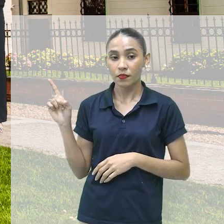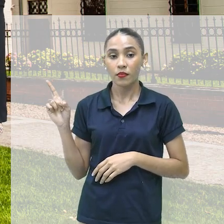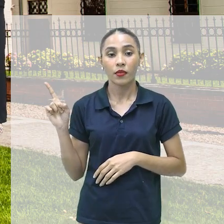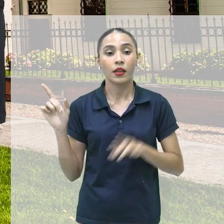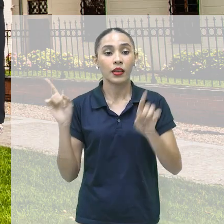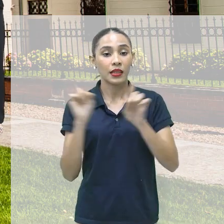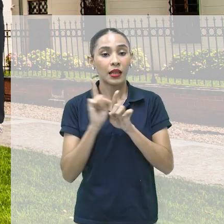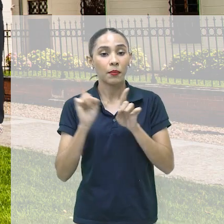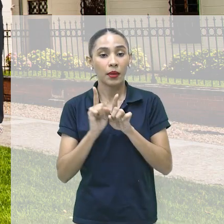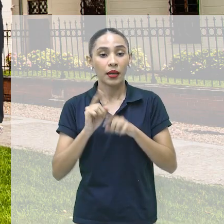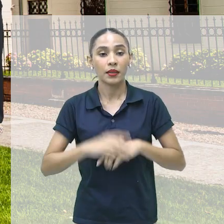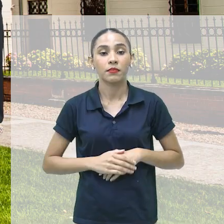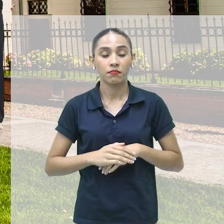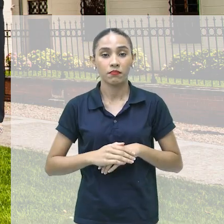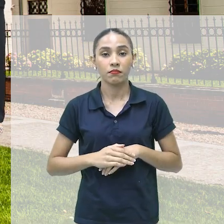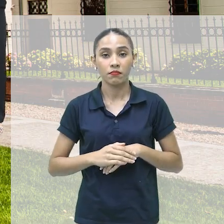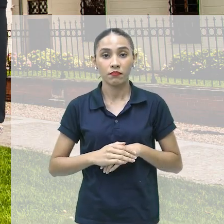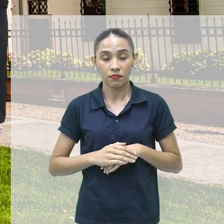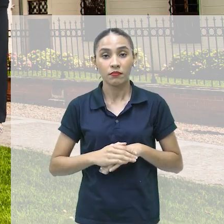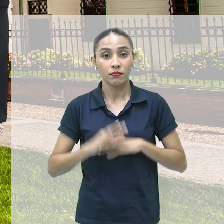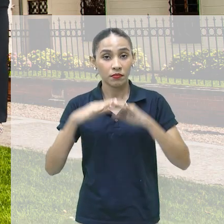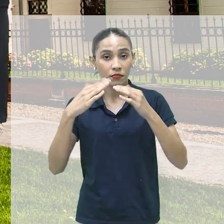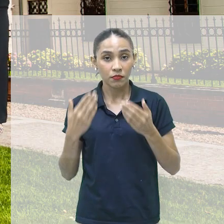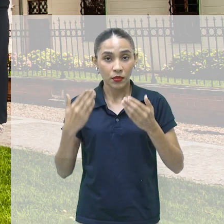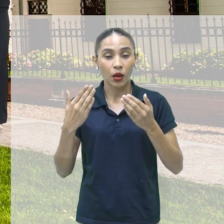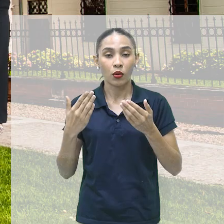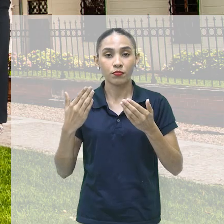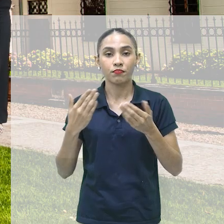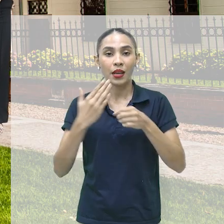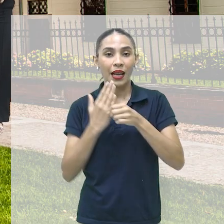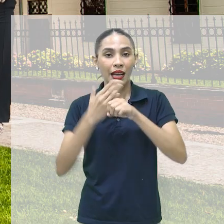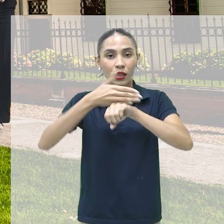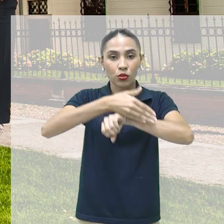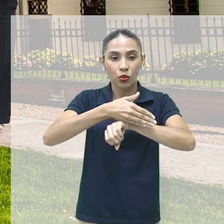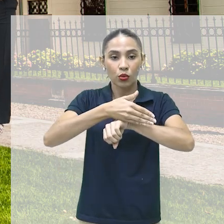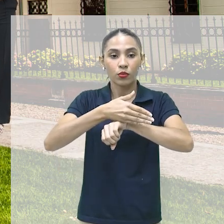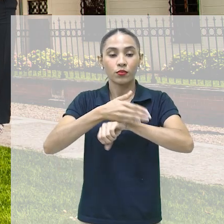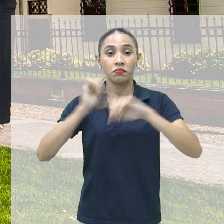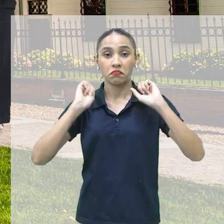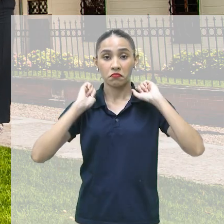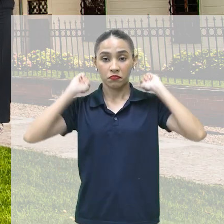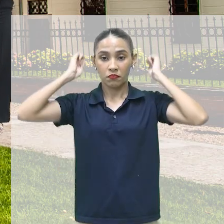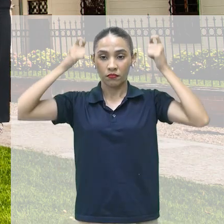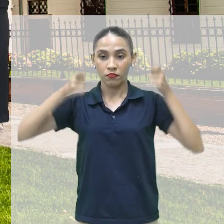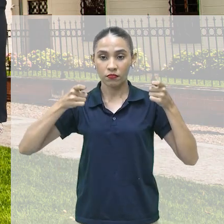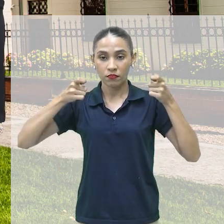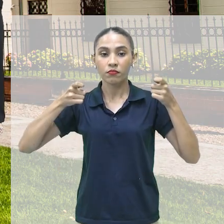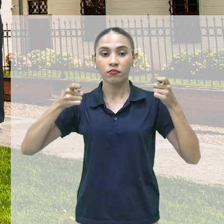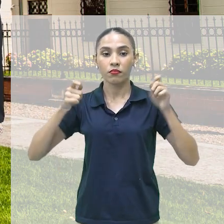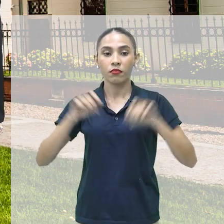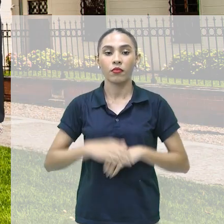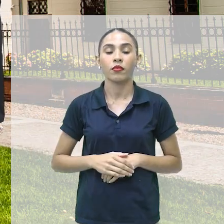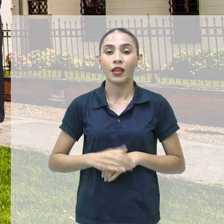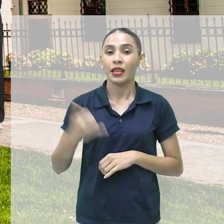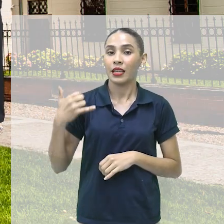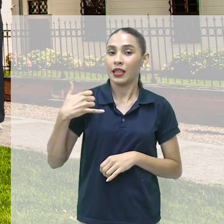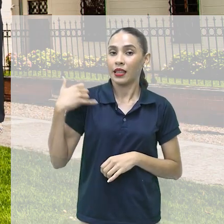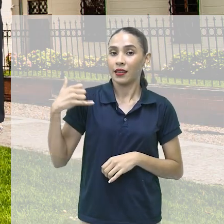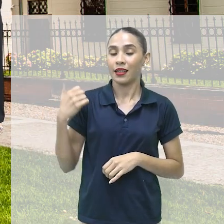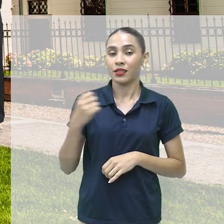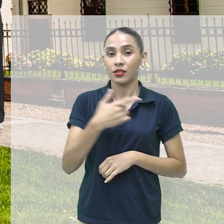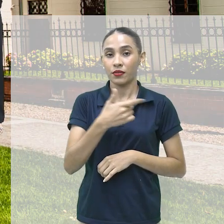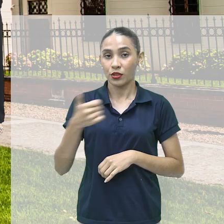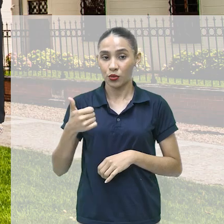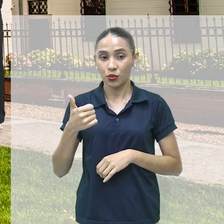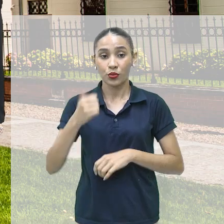1843, ele entrou para o monastério, da Ordem de Santo Agostinho, com